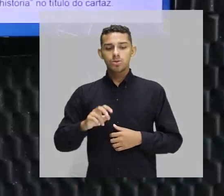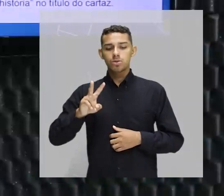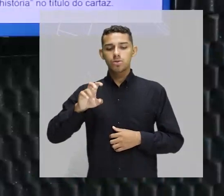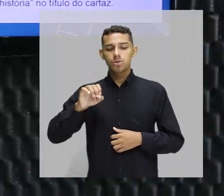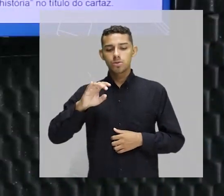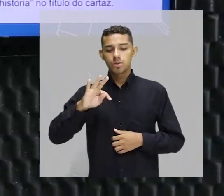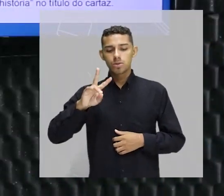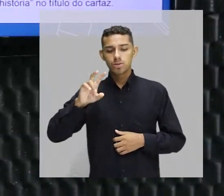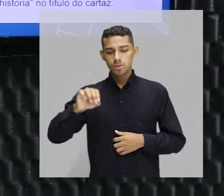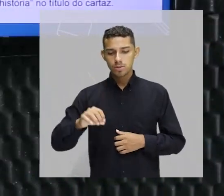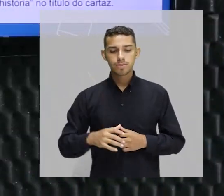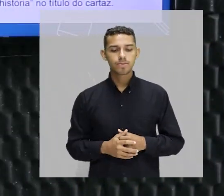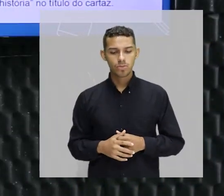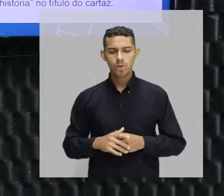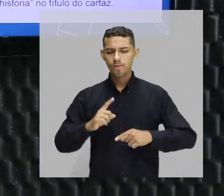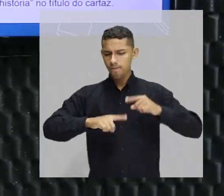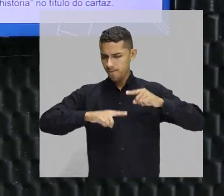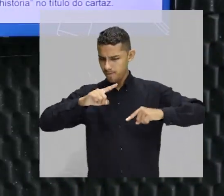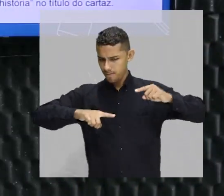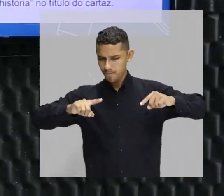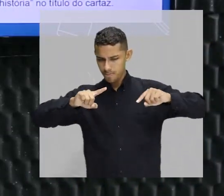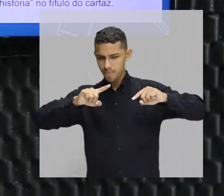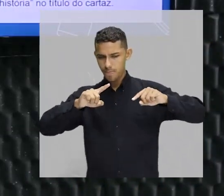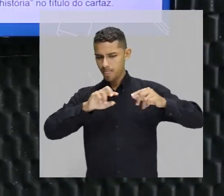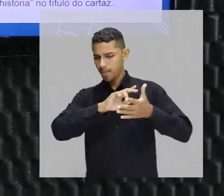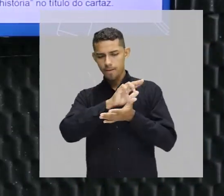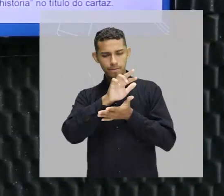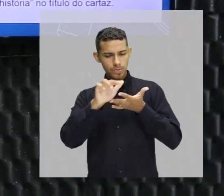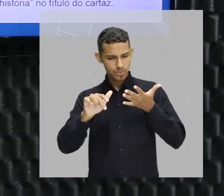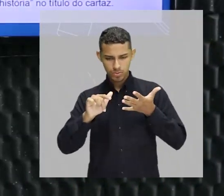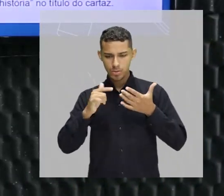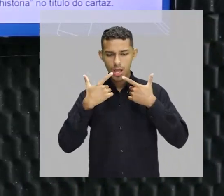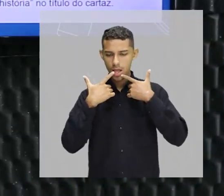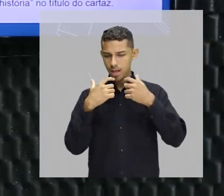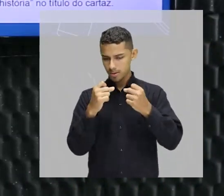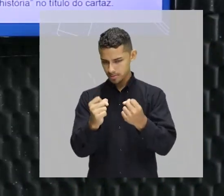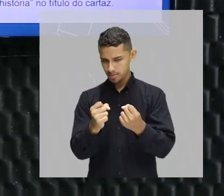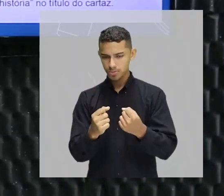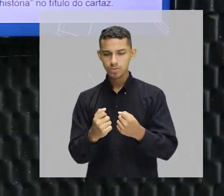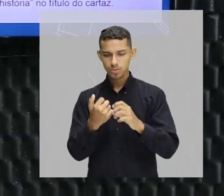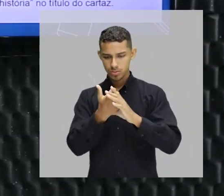vocativo. Variedade linguística, caracterizada do português europeu.